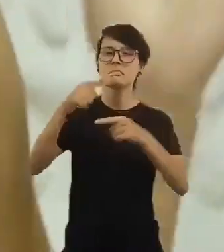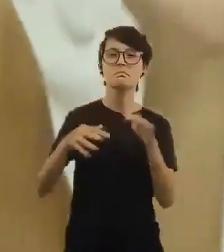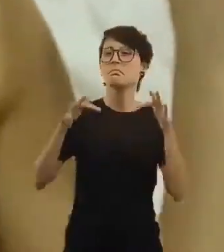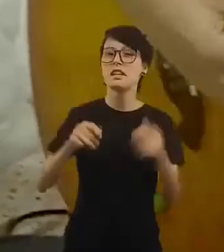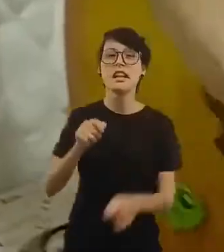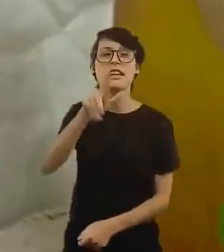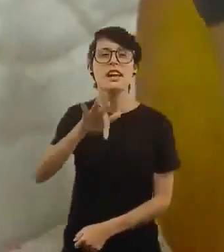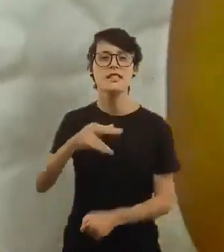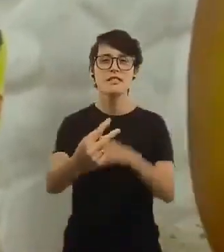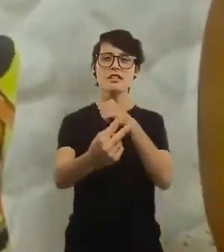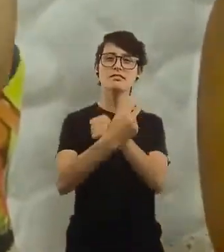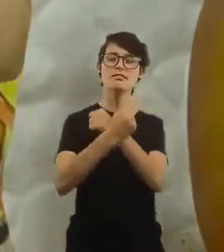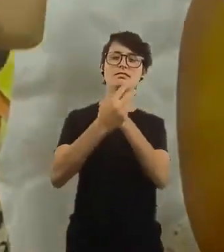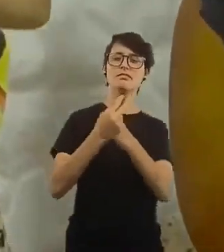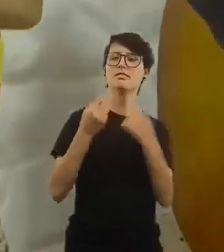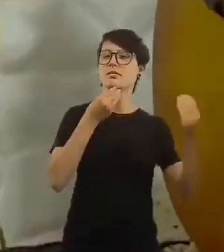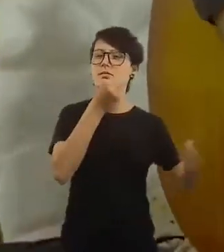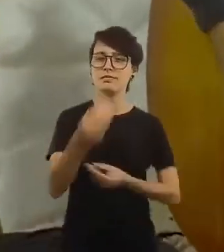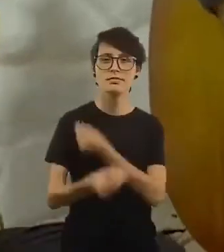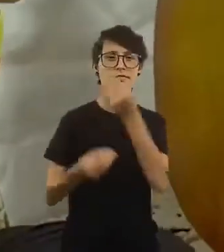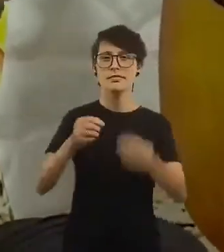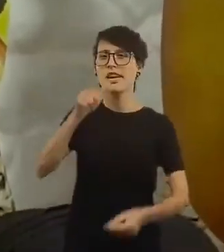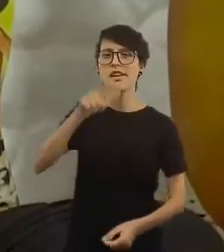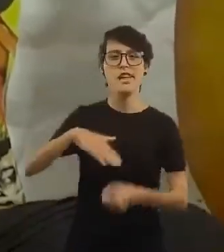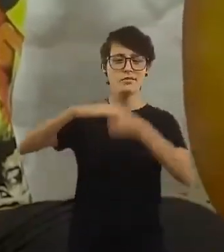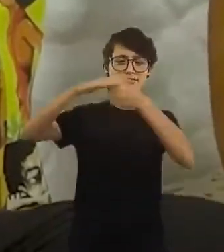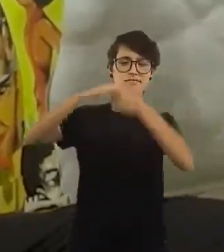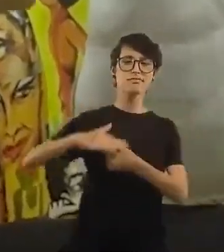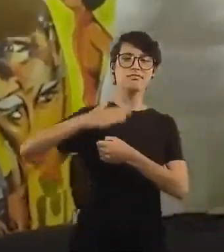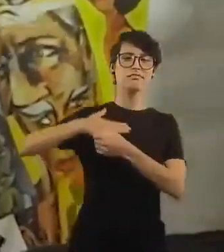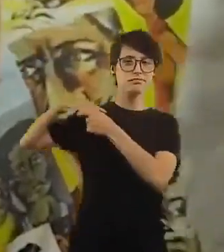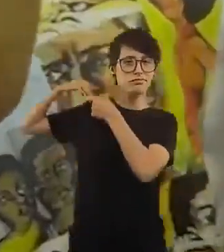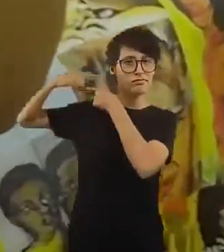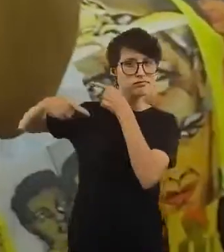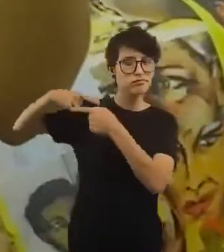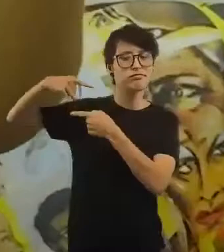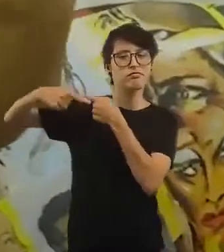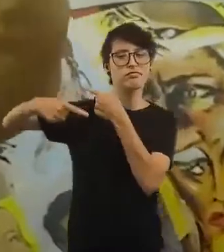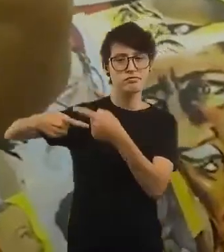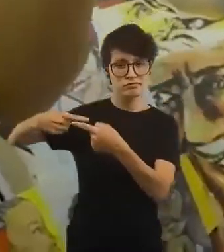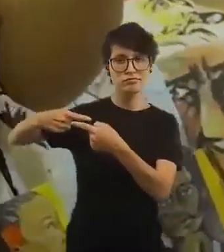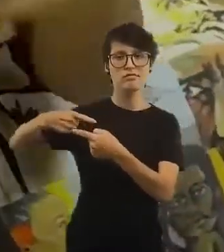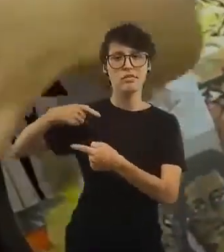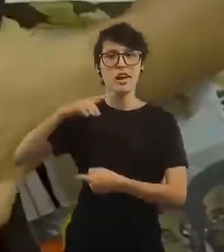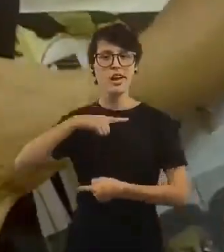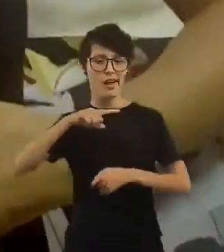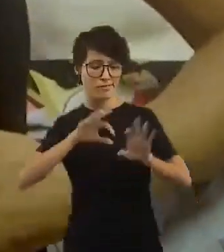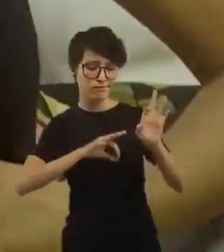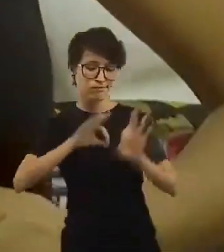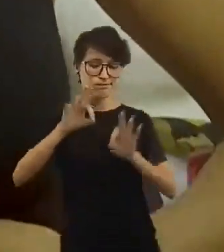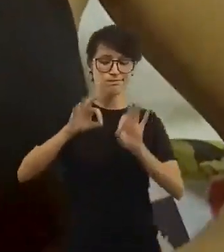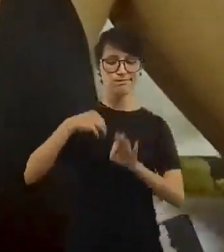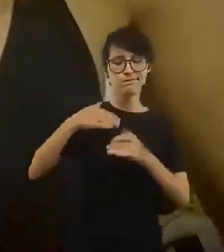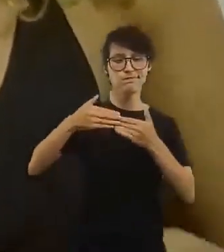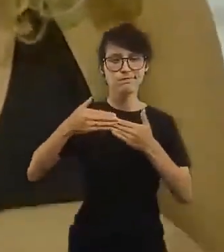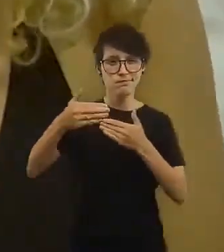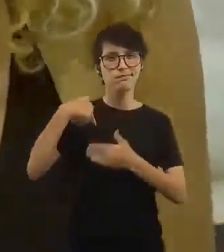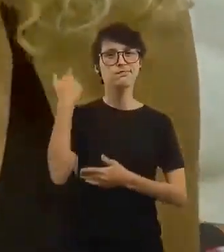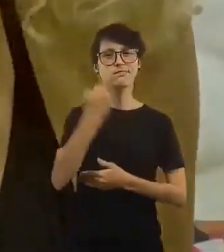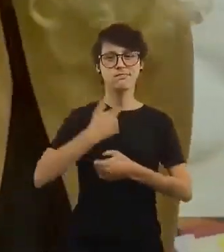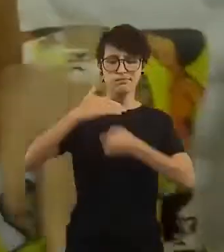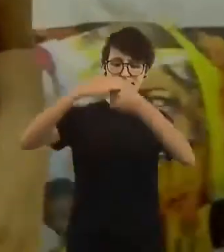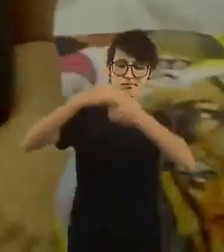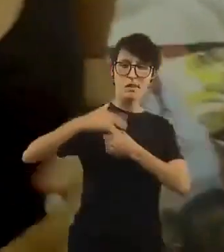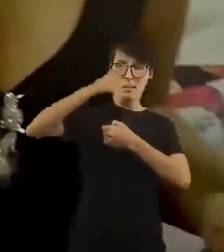da gente? Quem calou meu ancestral? Tem um plano muito louco, vai calar meu